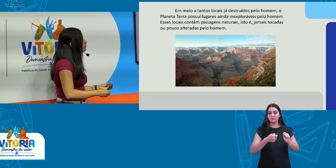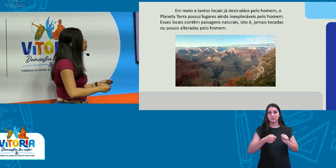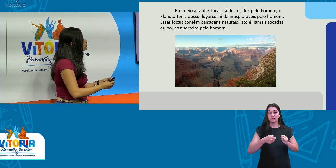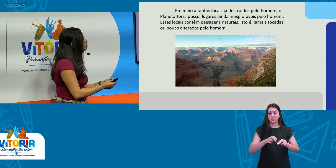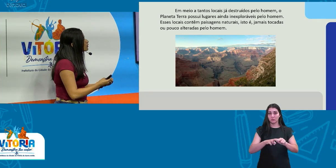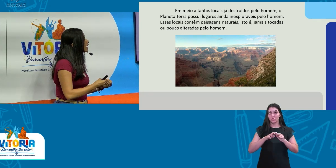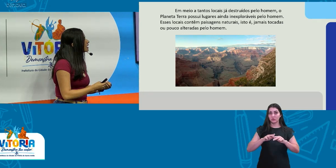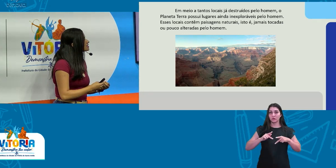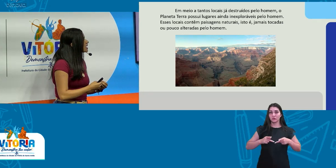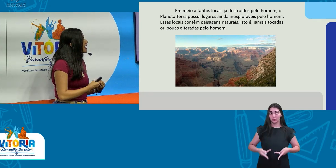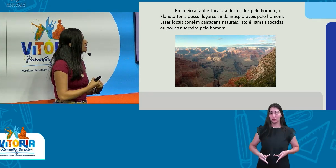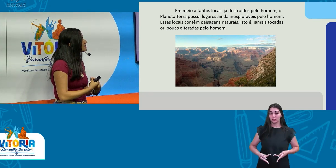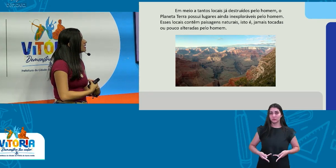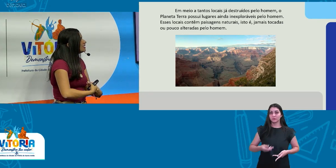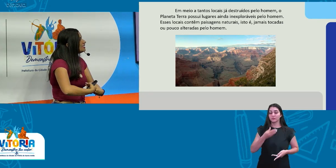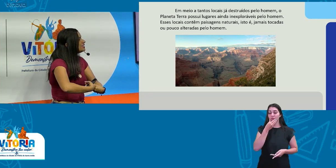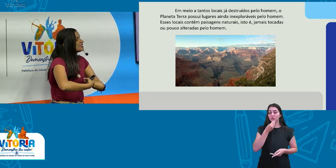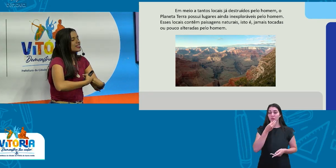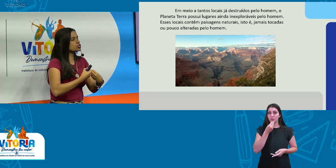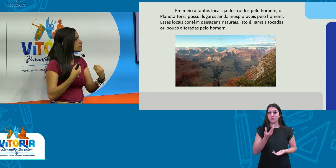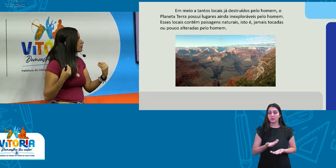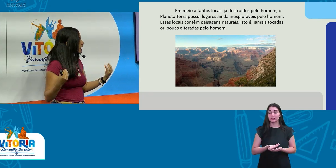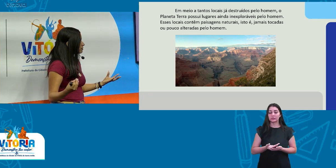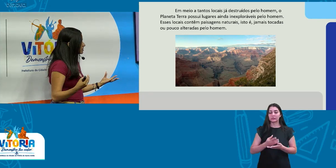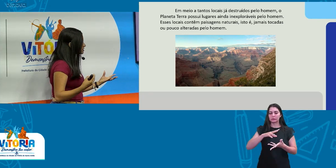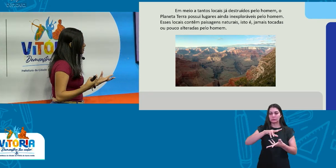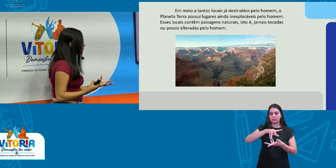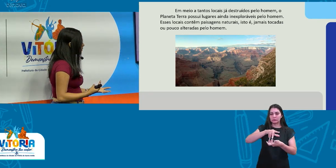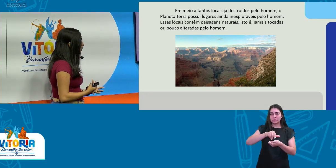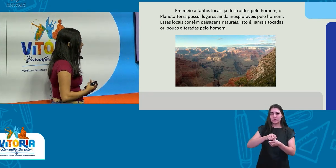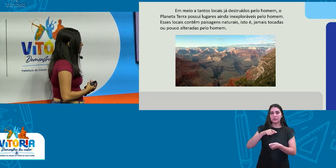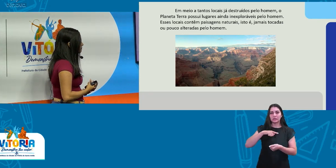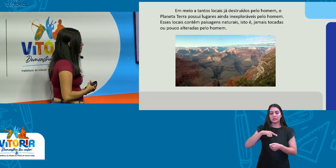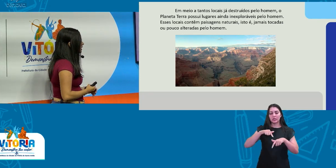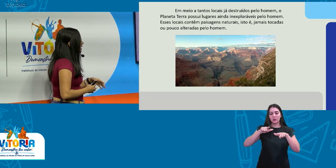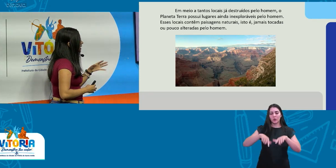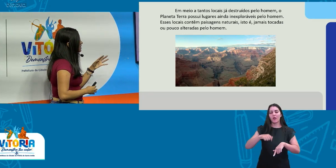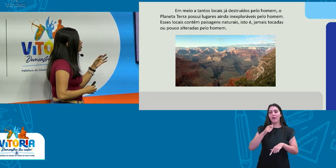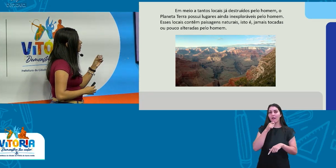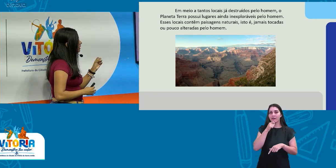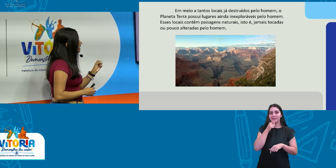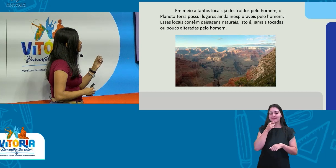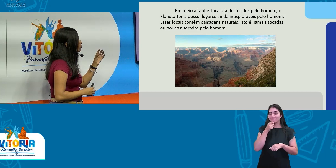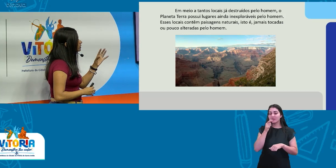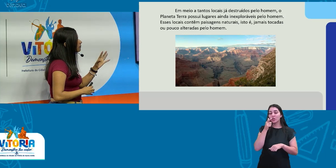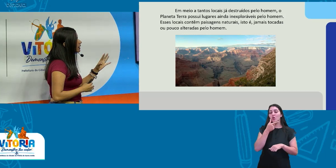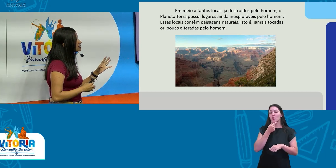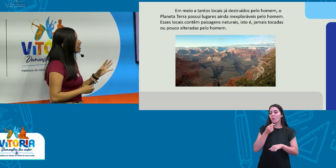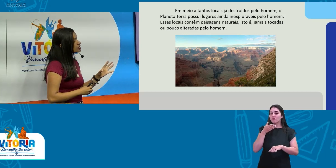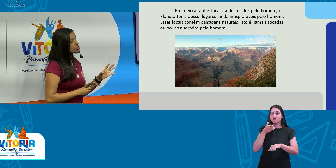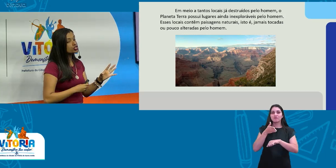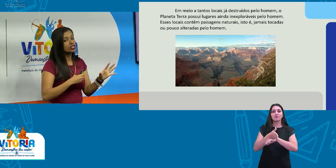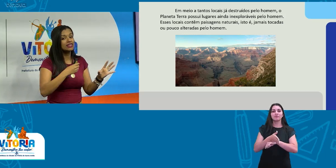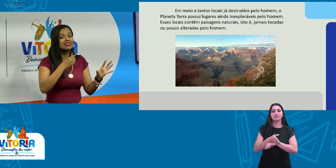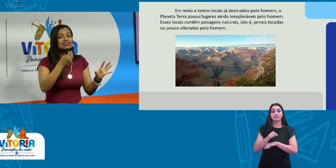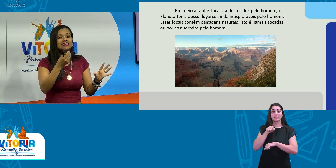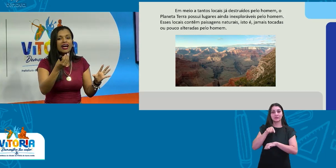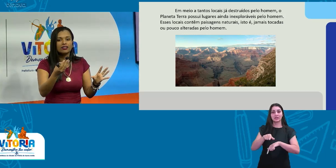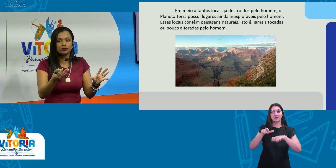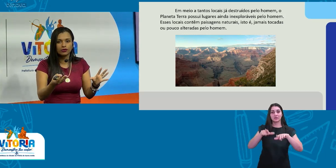Terra possui lugares ainda inexploráveis pelo homem. Esses locais contêm